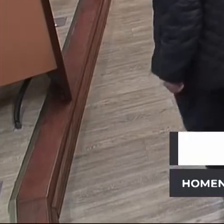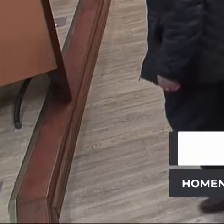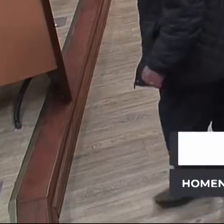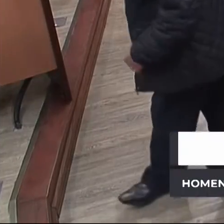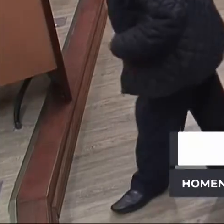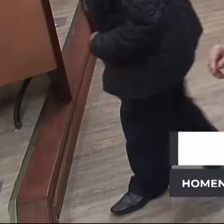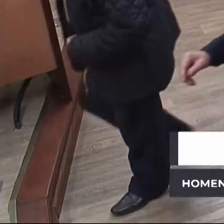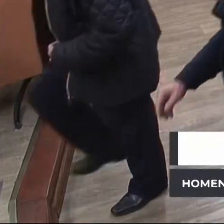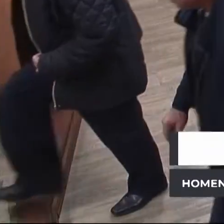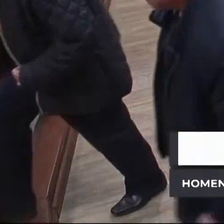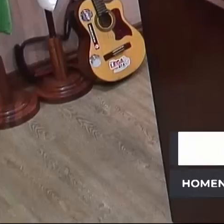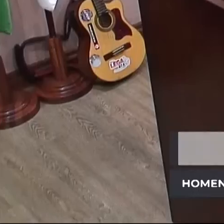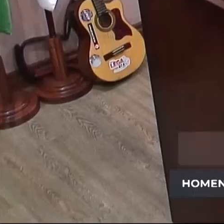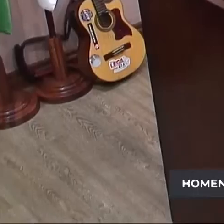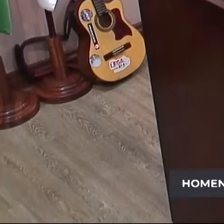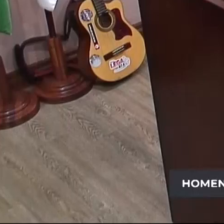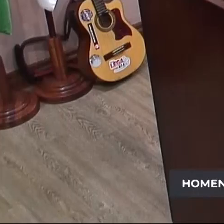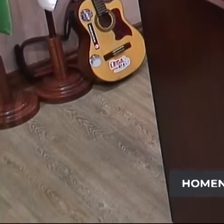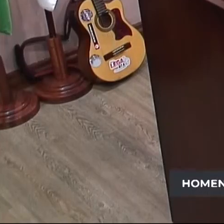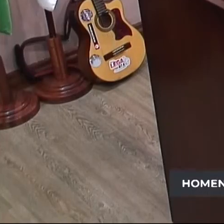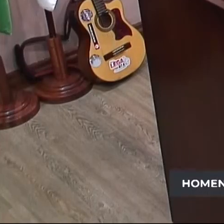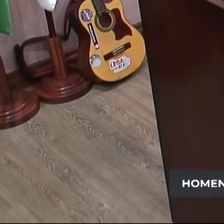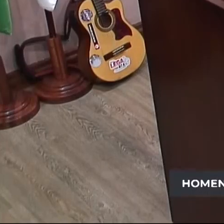Muito obrigada.